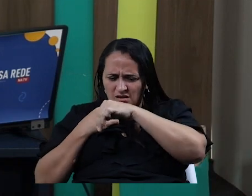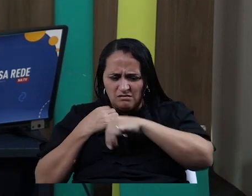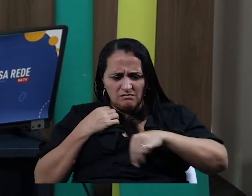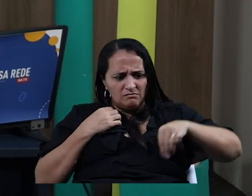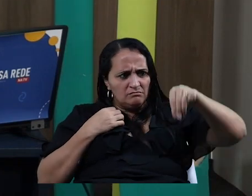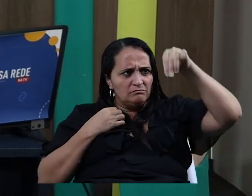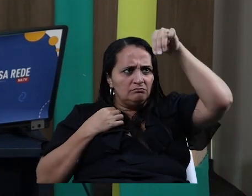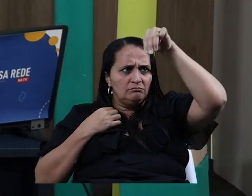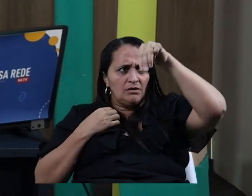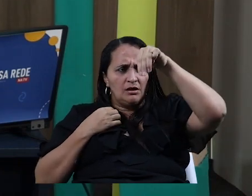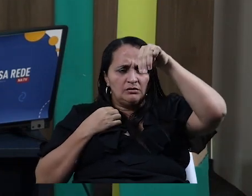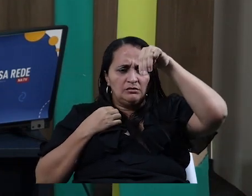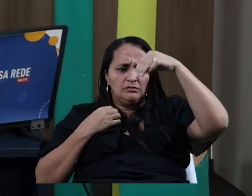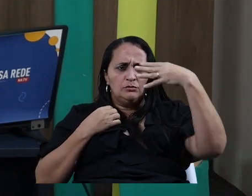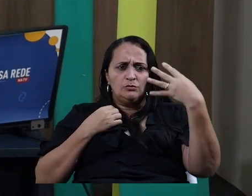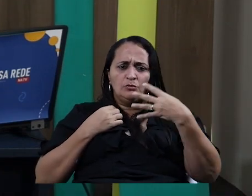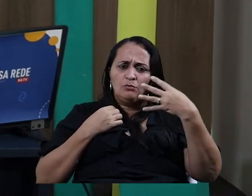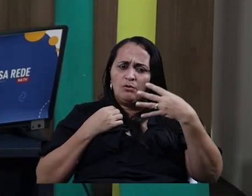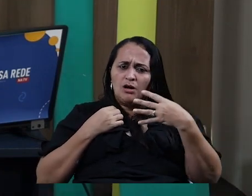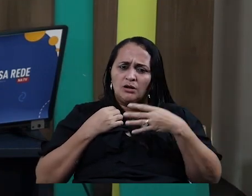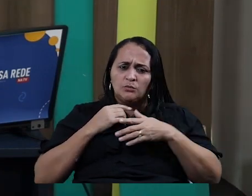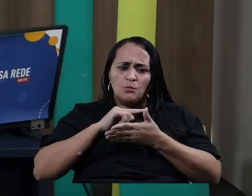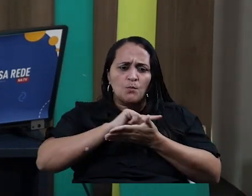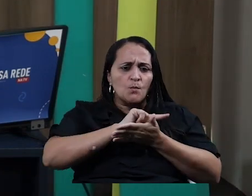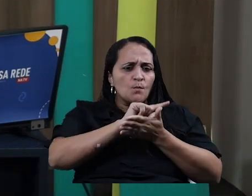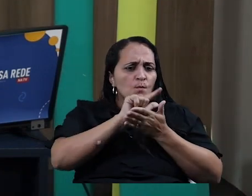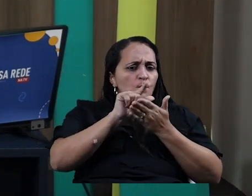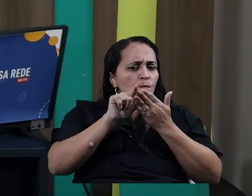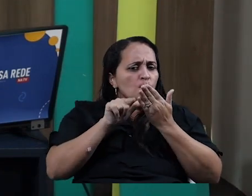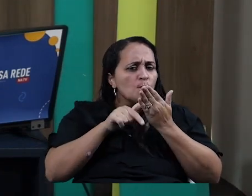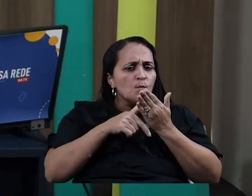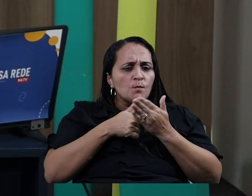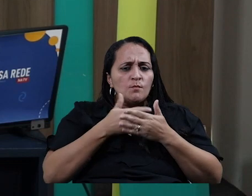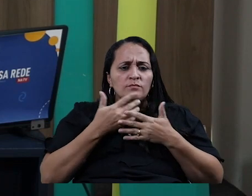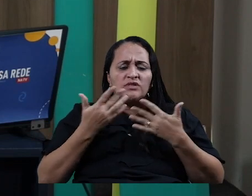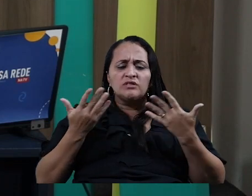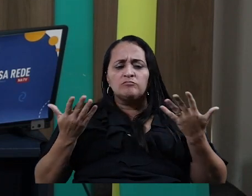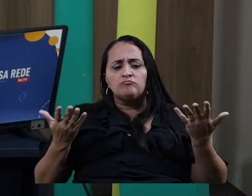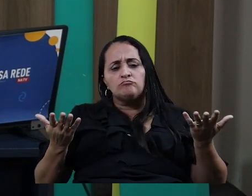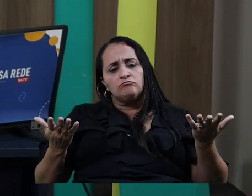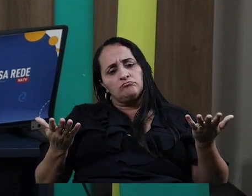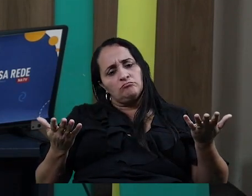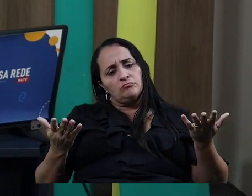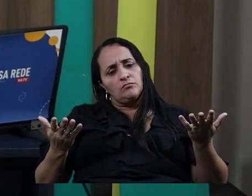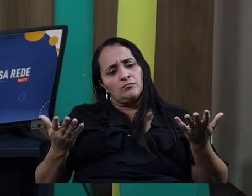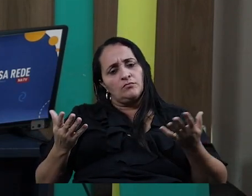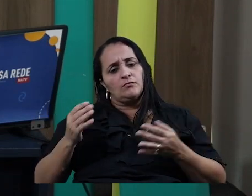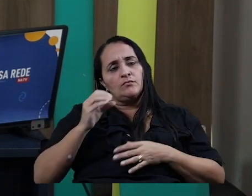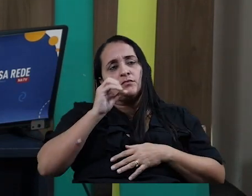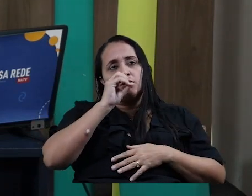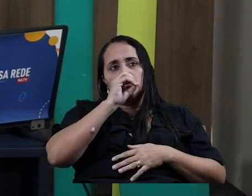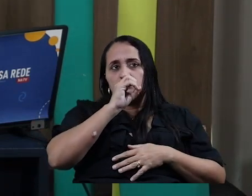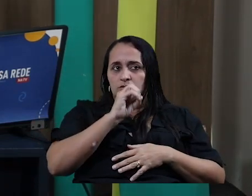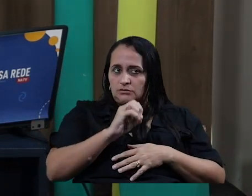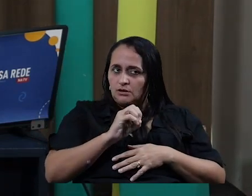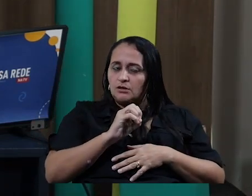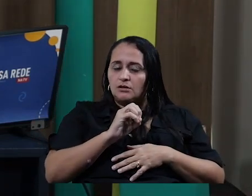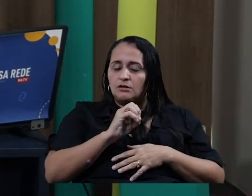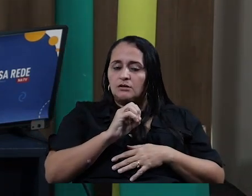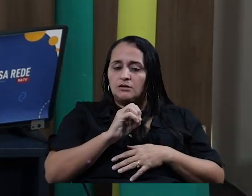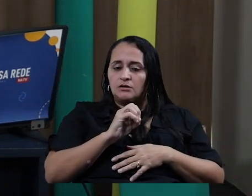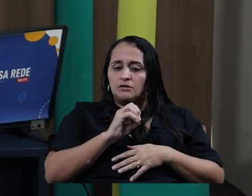estar aqui. E olha como ele está vazio. Ele não tem argola nenhuma. E se ele não tem nada, a gente representa com que número?